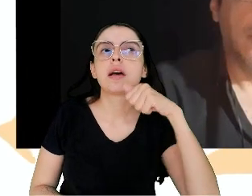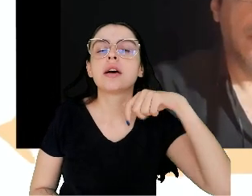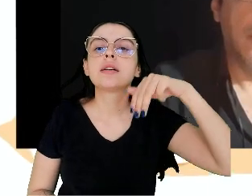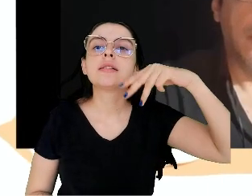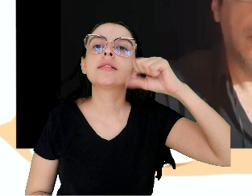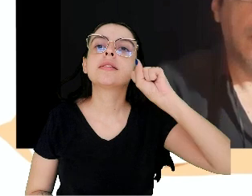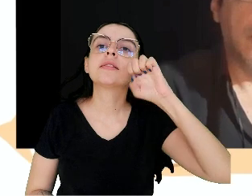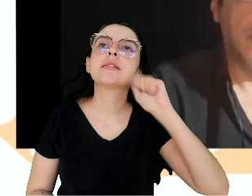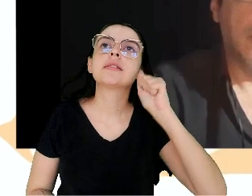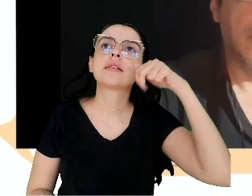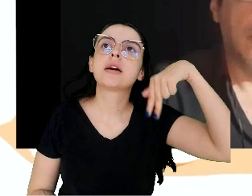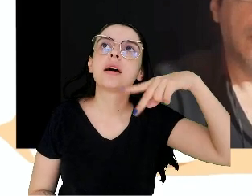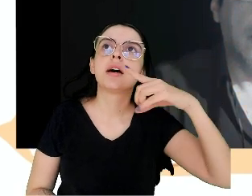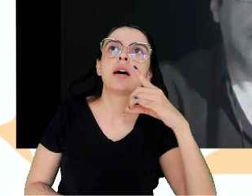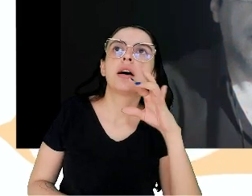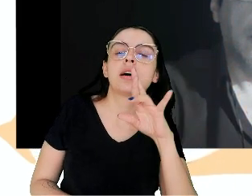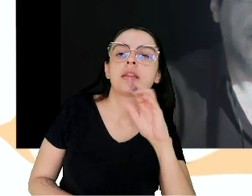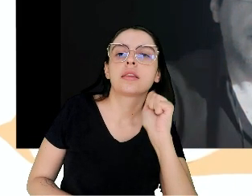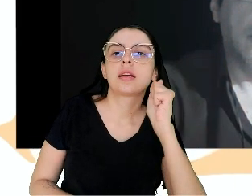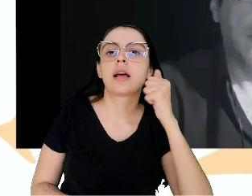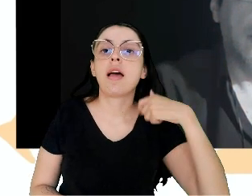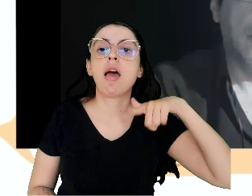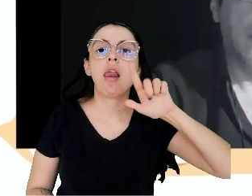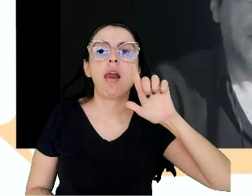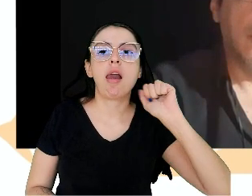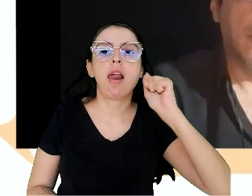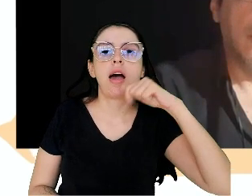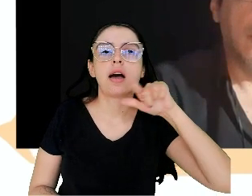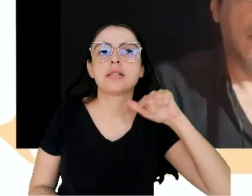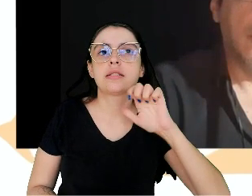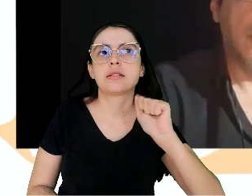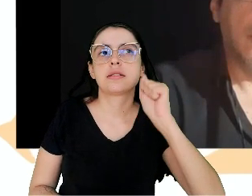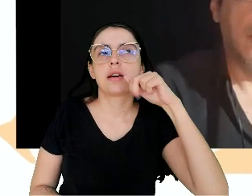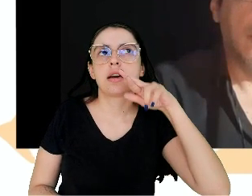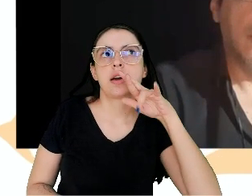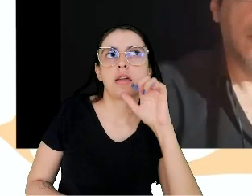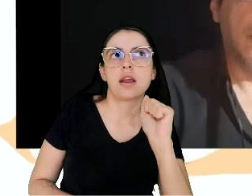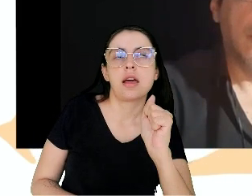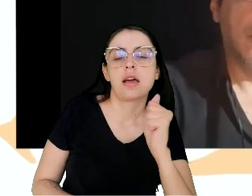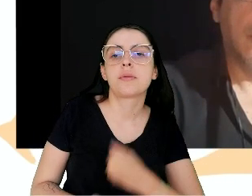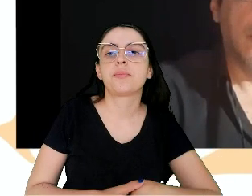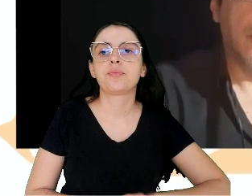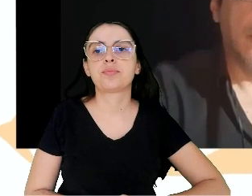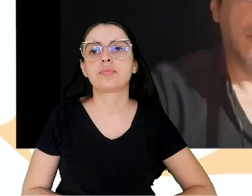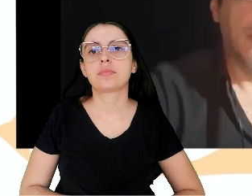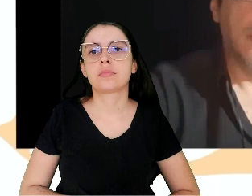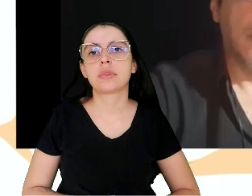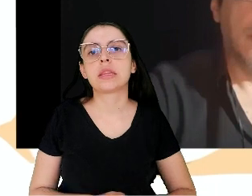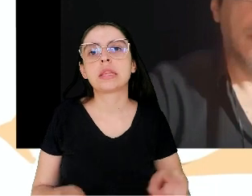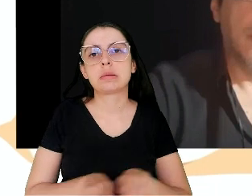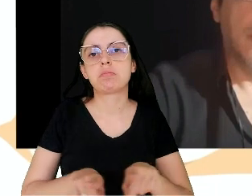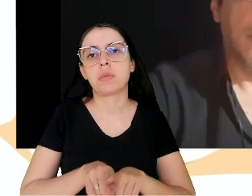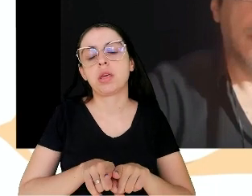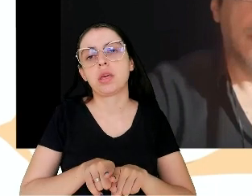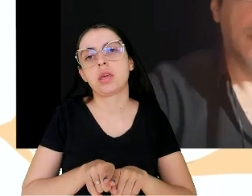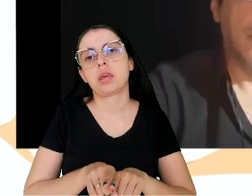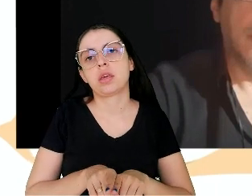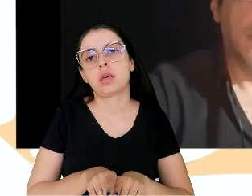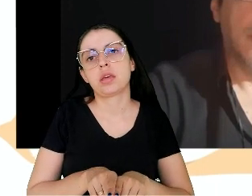Kishi e a debatedora doutora Lázara Carvalho. E